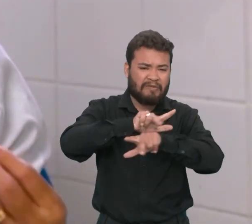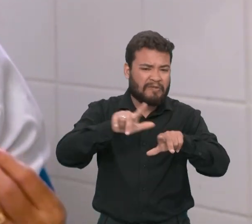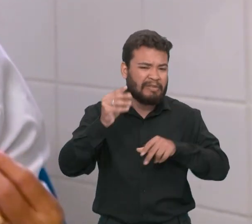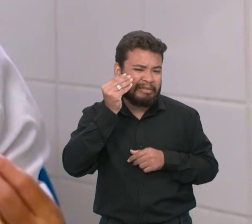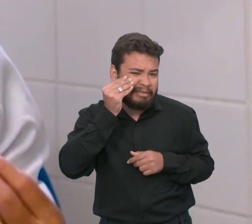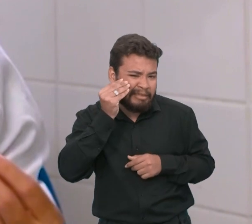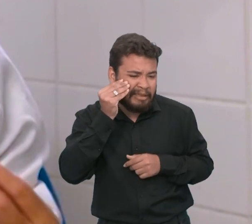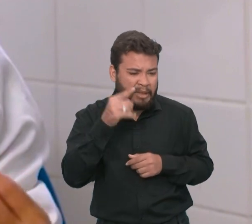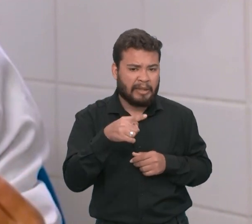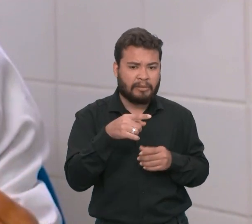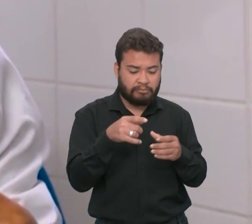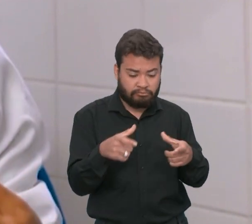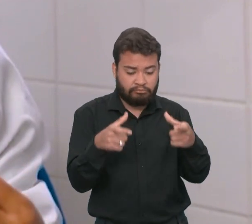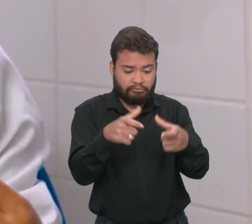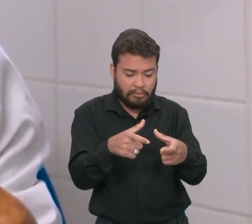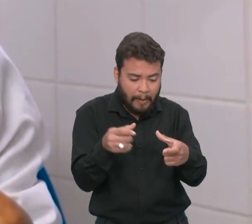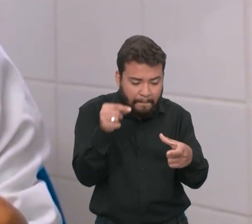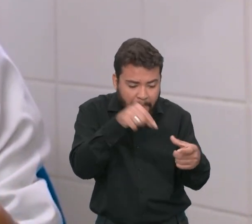uso de